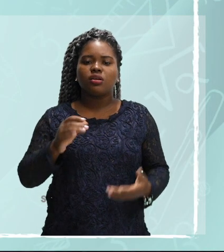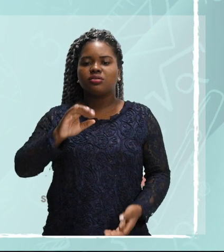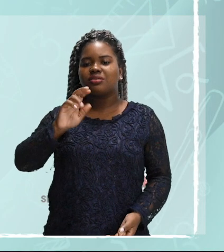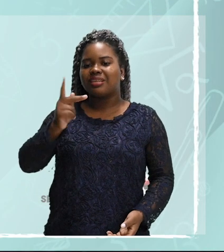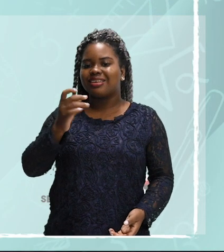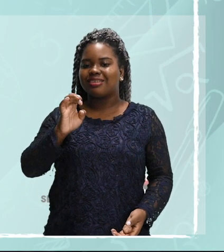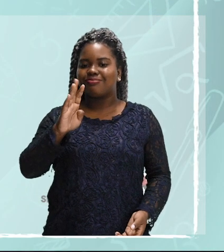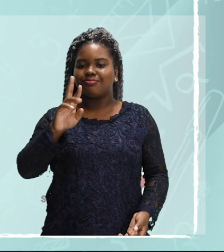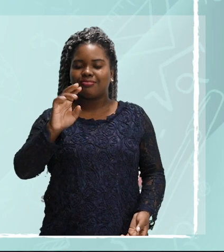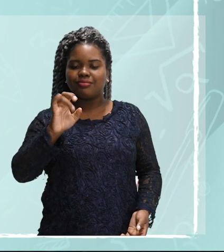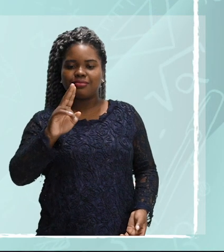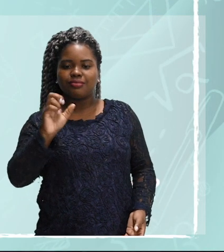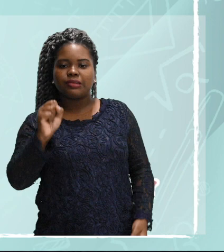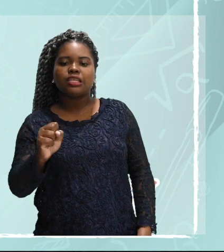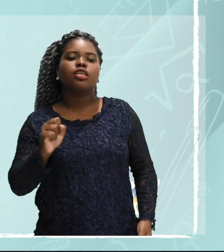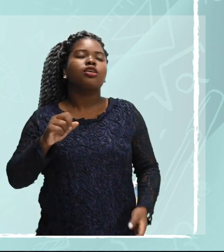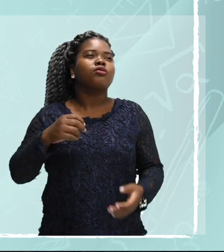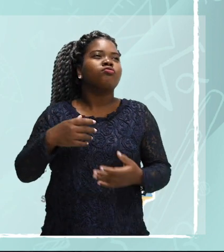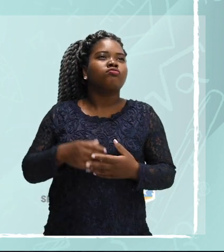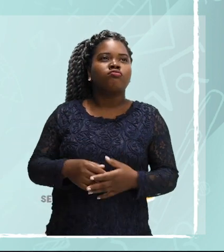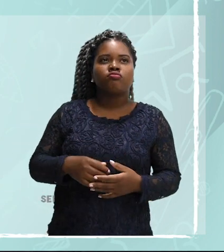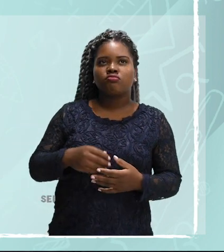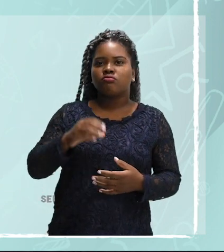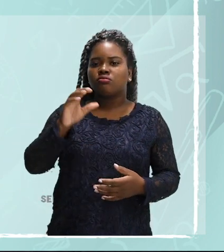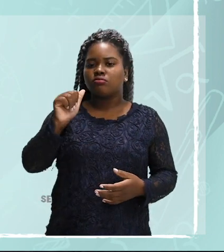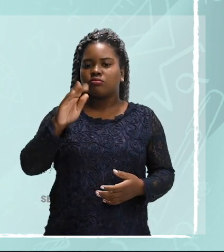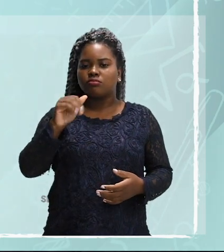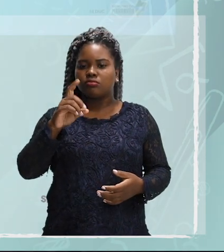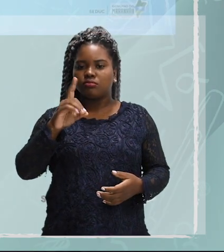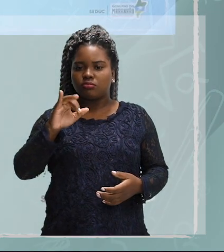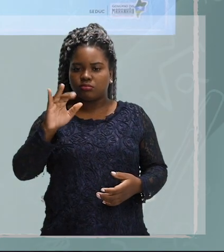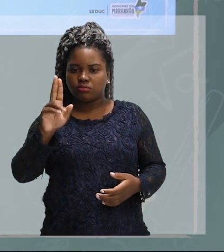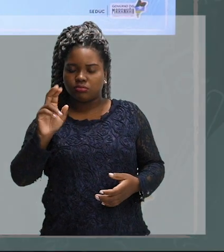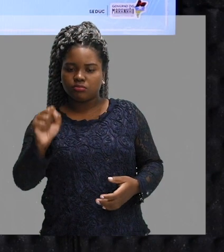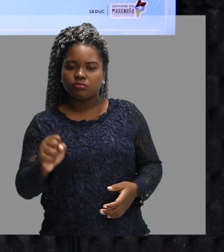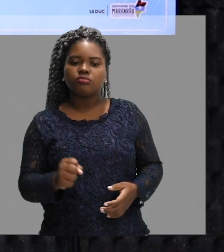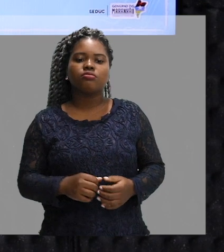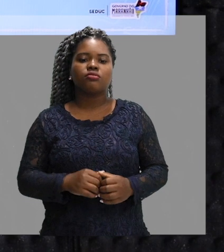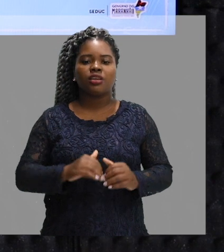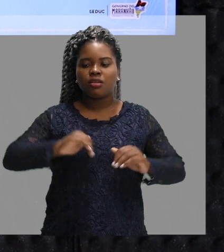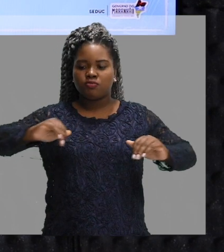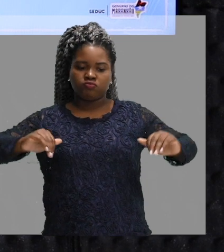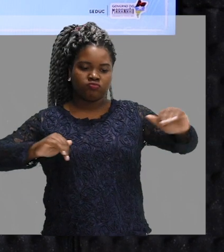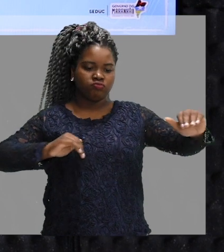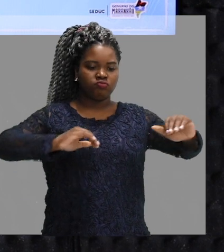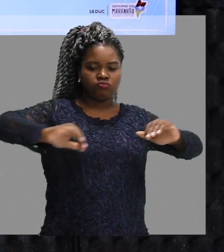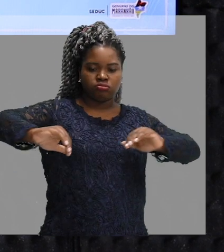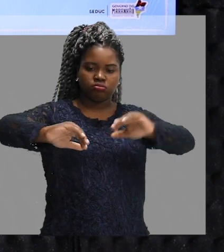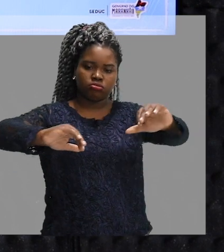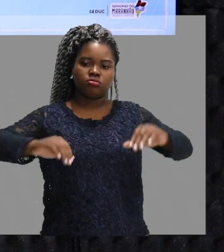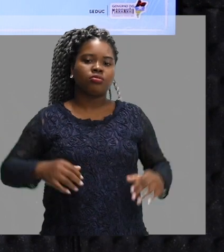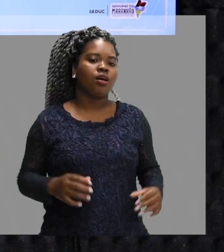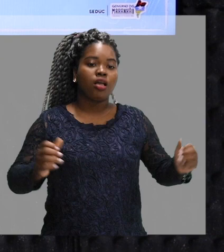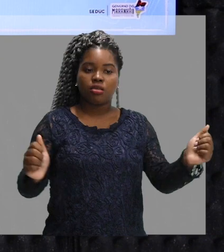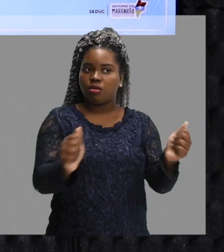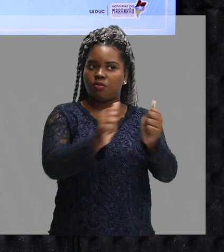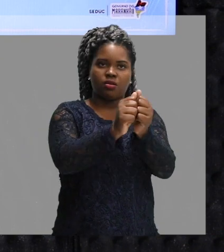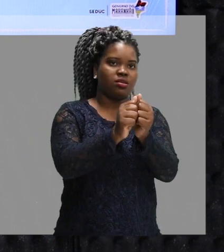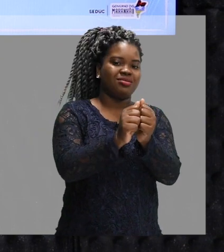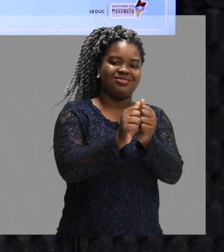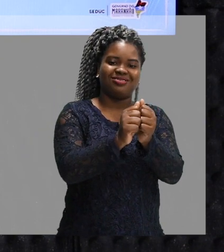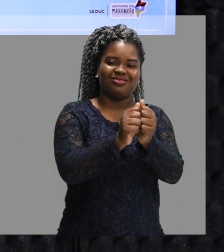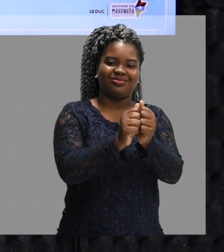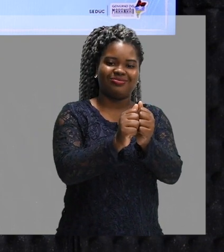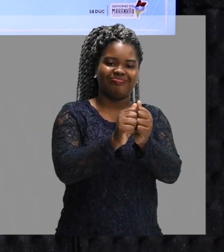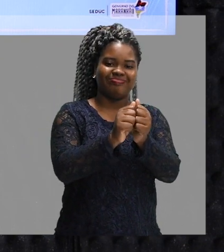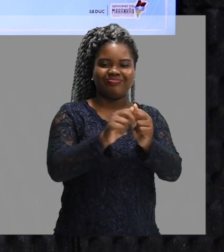caldeus, acádios, sumérios, né, entre outros, e cada um puxava para o seu lado. Talvez tenha sido o maior problema dos mesopotâmicos é justamente o fato